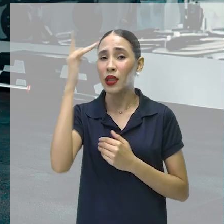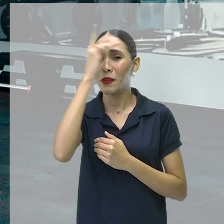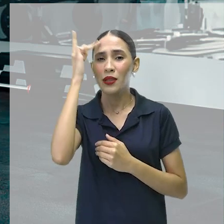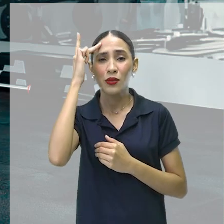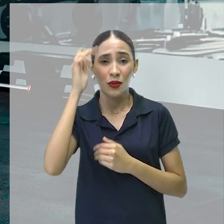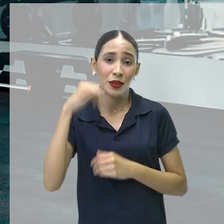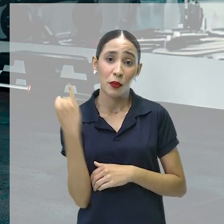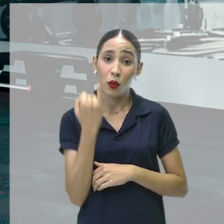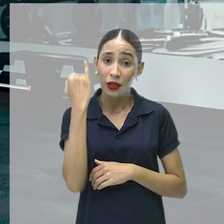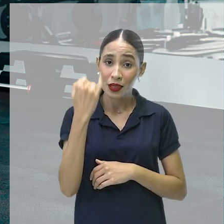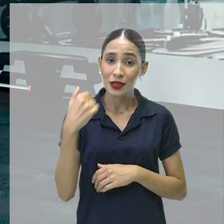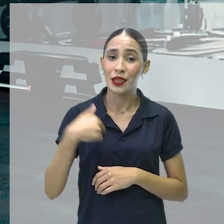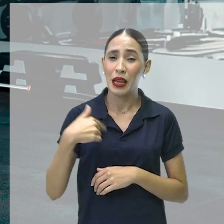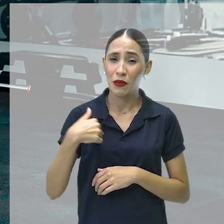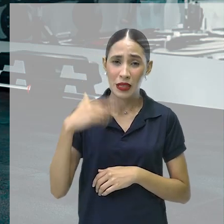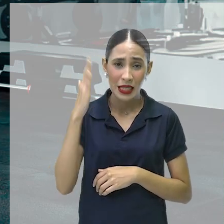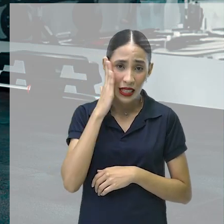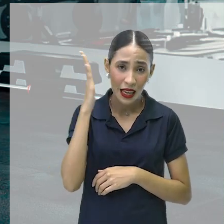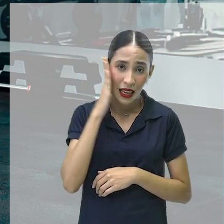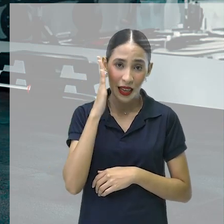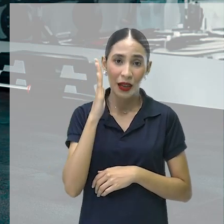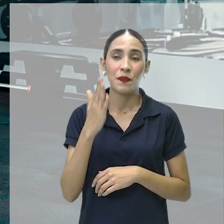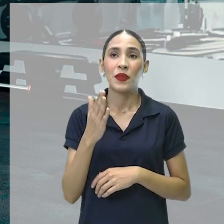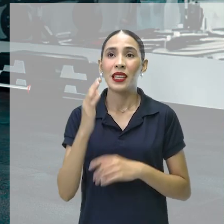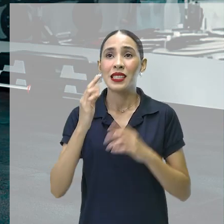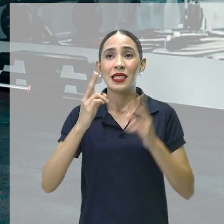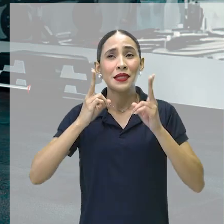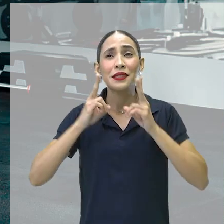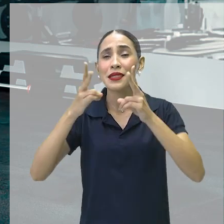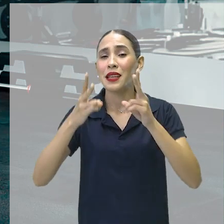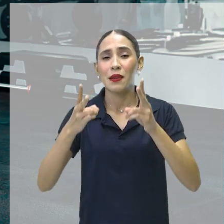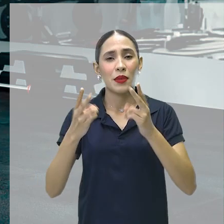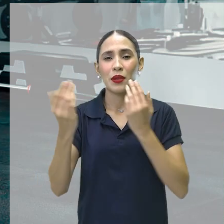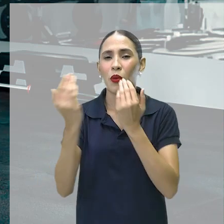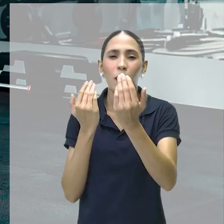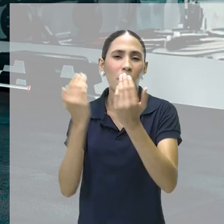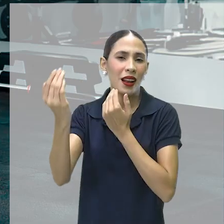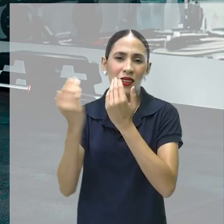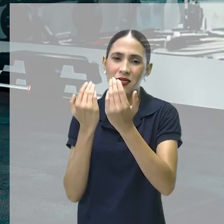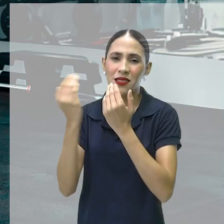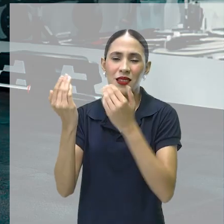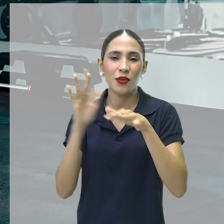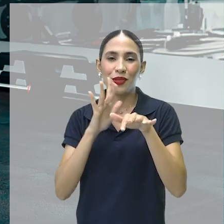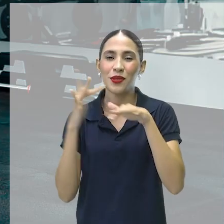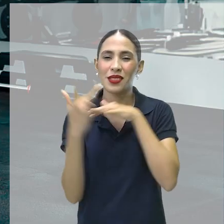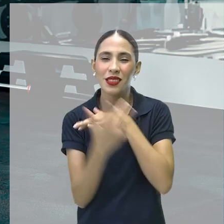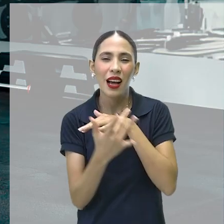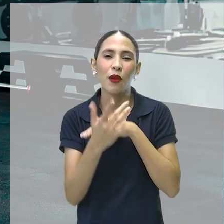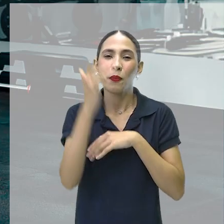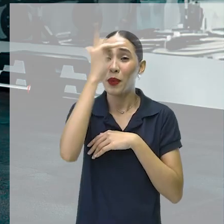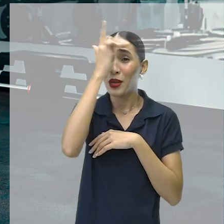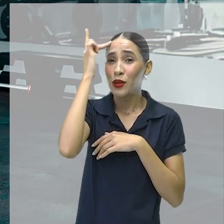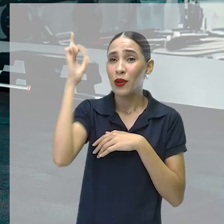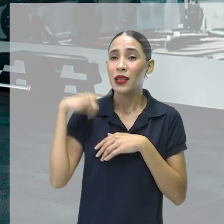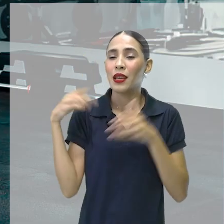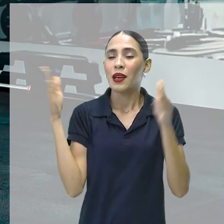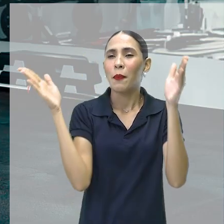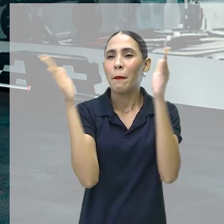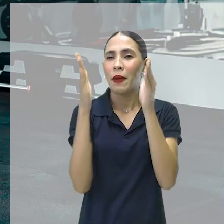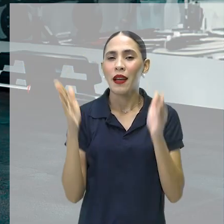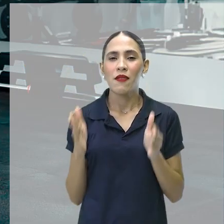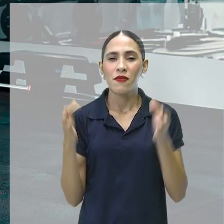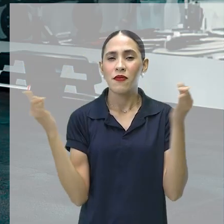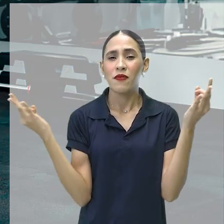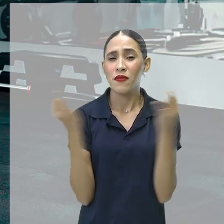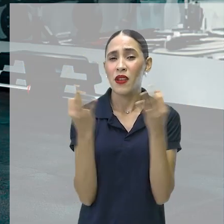outro ponto. Eu sei que a gente está aí, né, sendo bombardeado pelas redes sociais, com pessoas com corpos